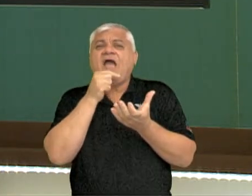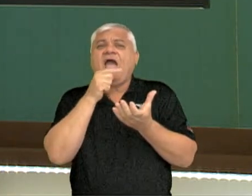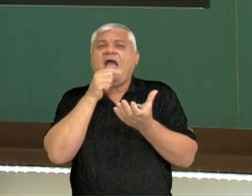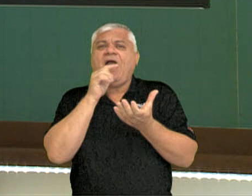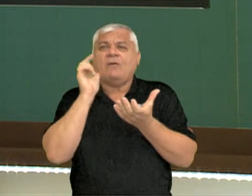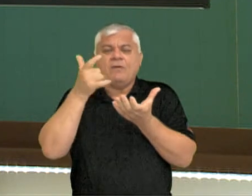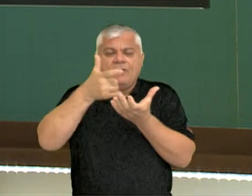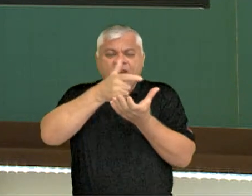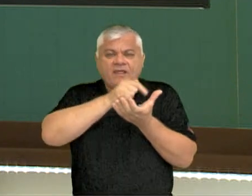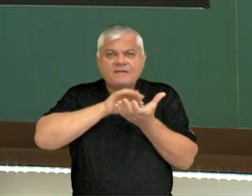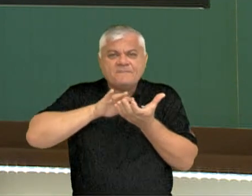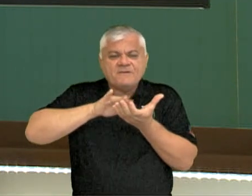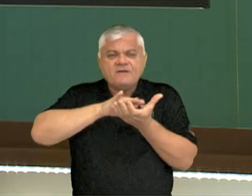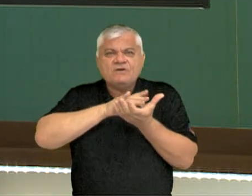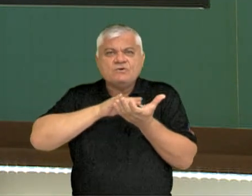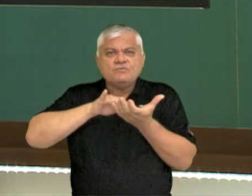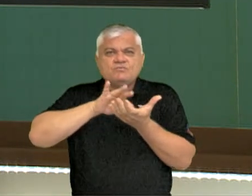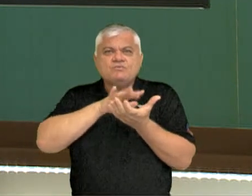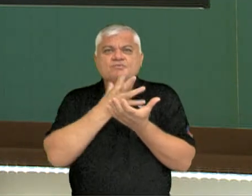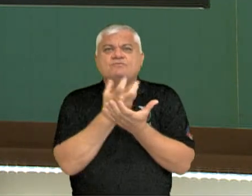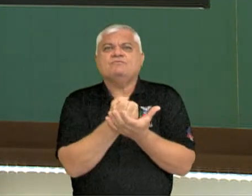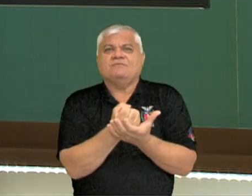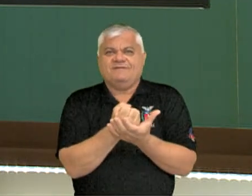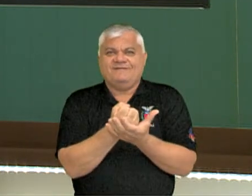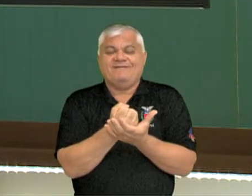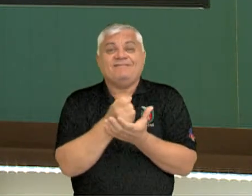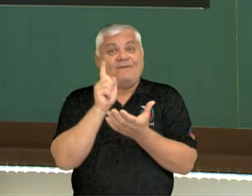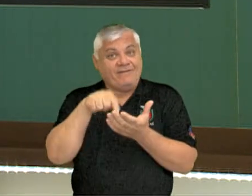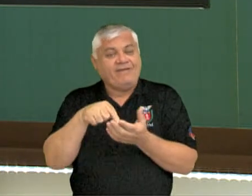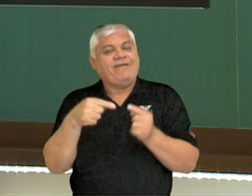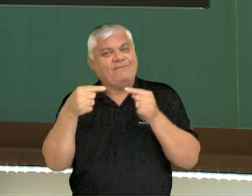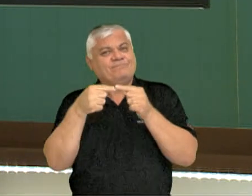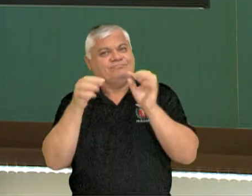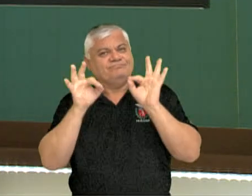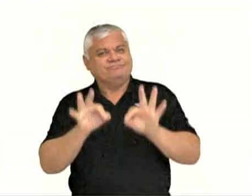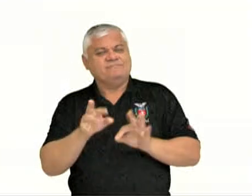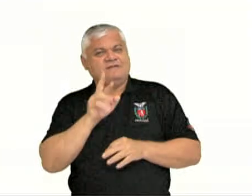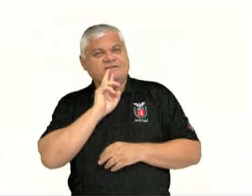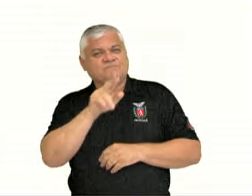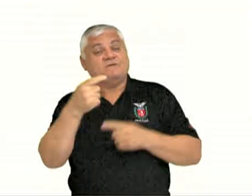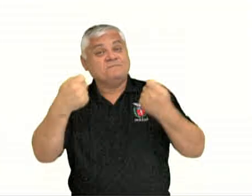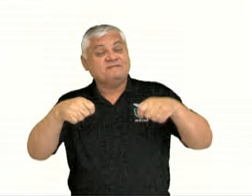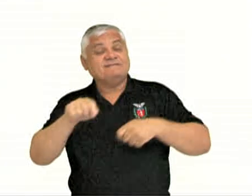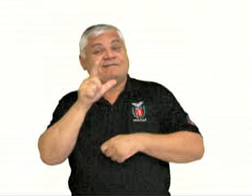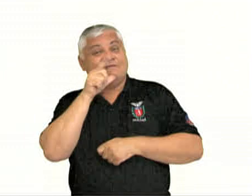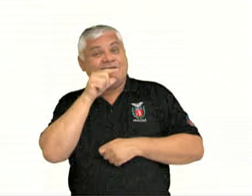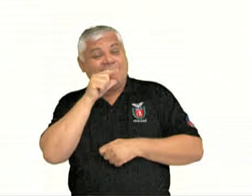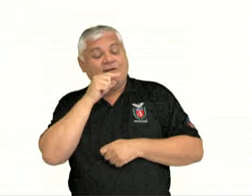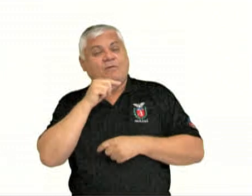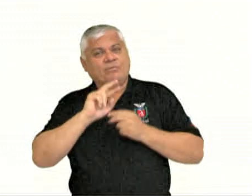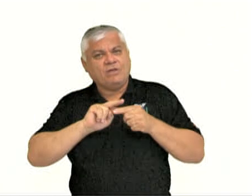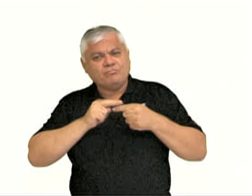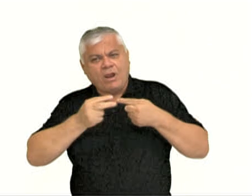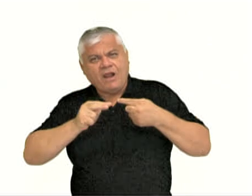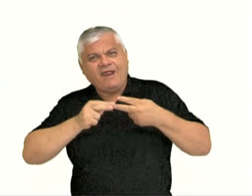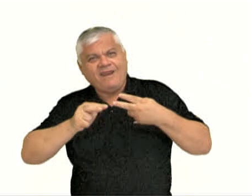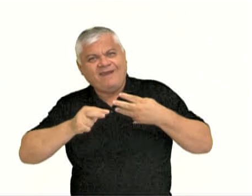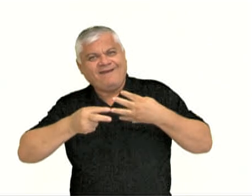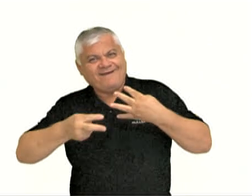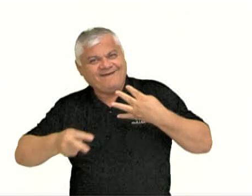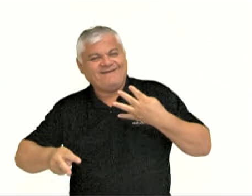se movimentar até encontrar a oosfera. Então, essa é a nossa resposta aí sobre a reprodução das